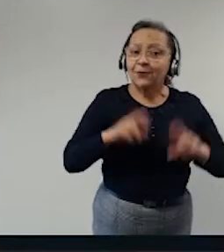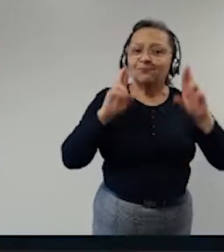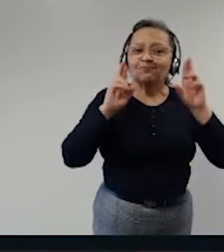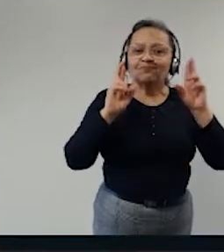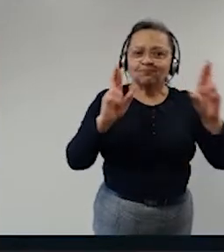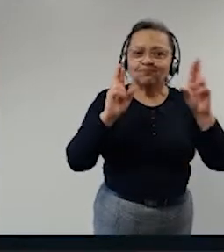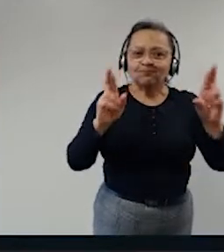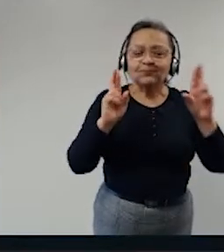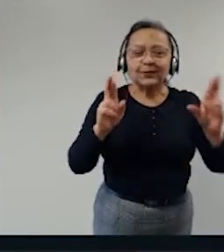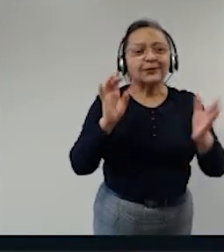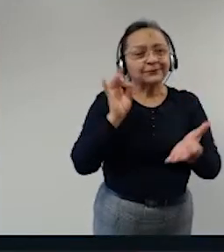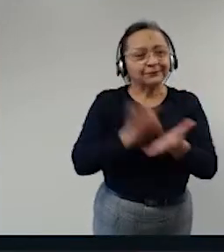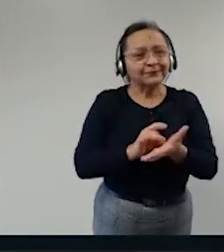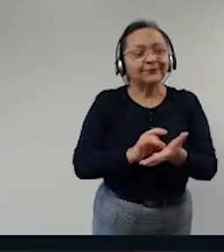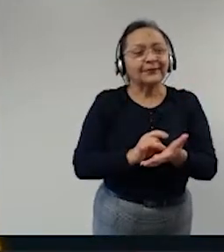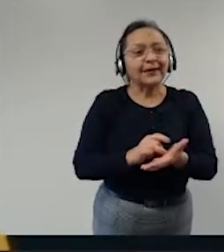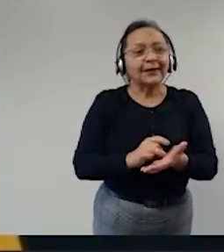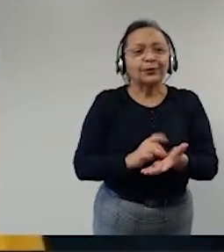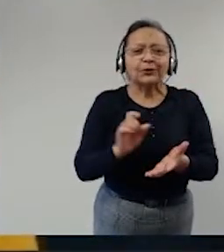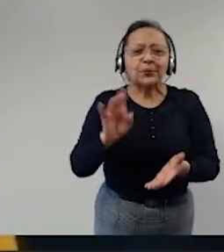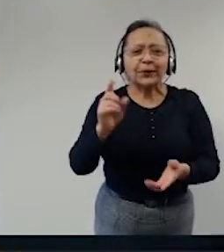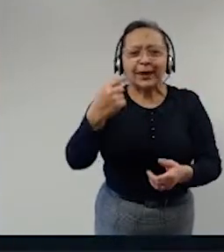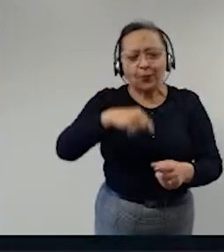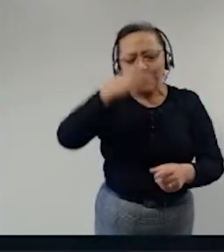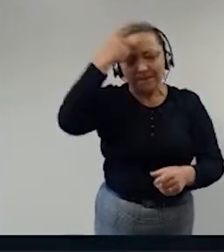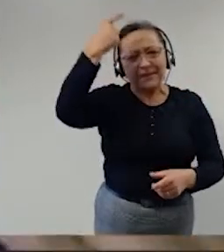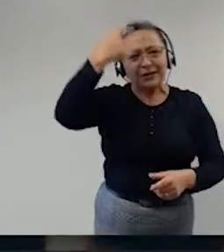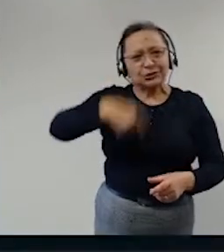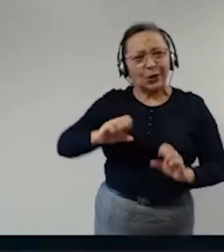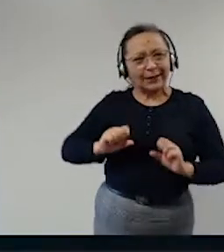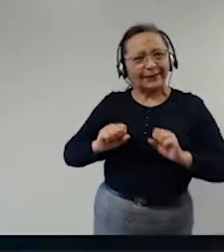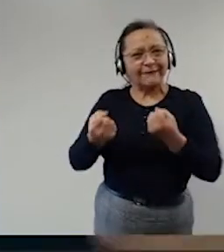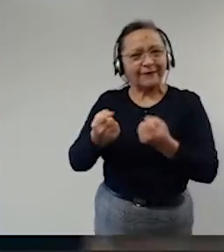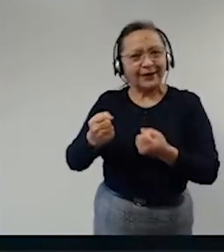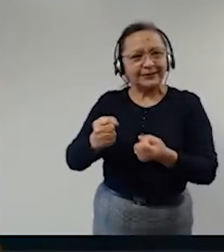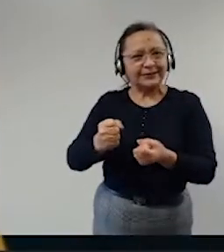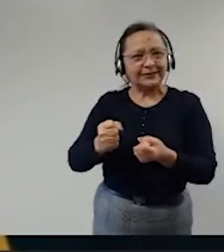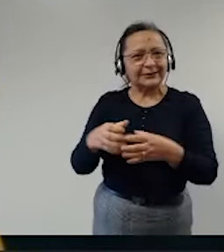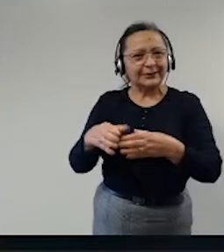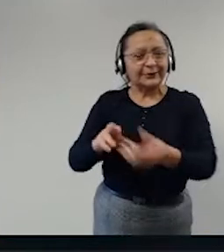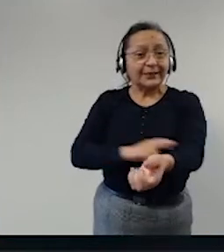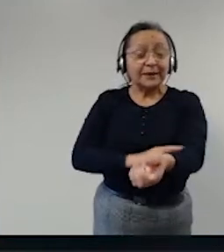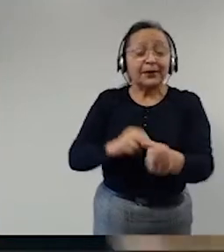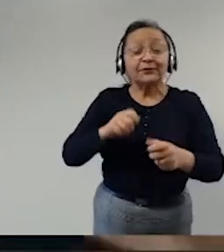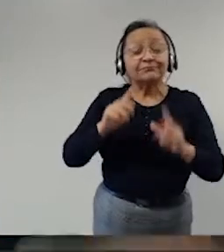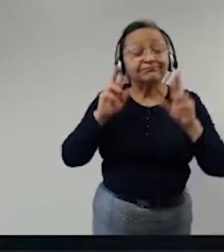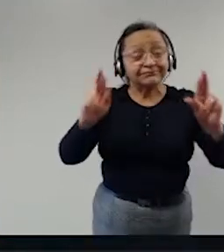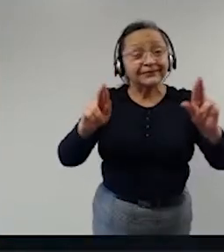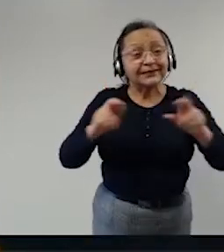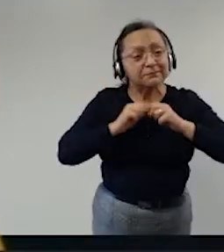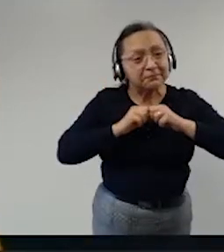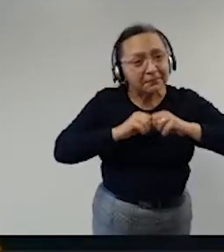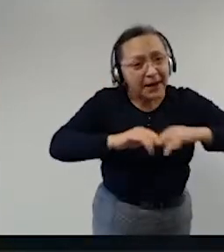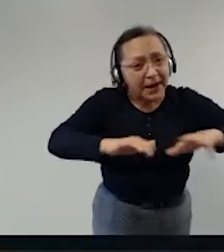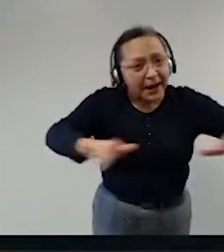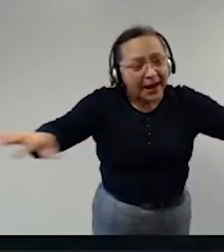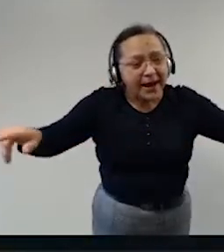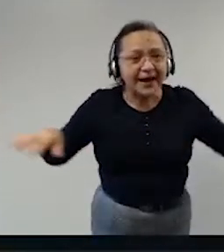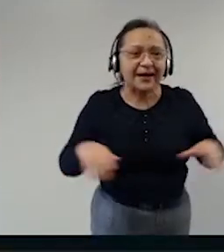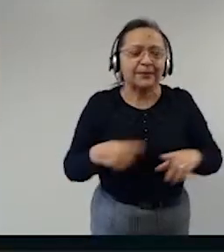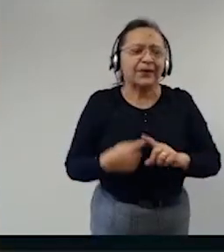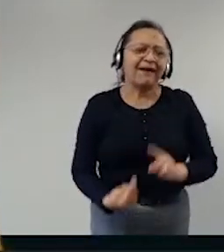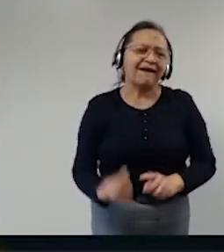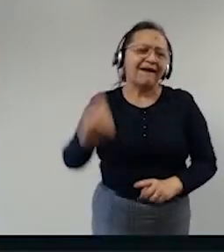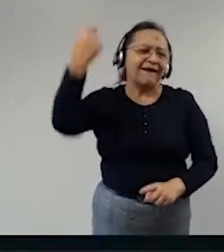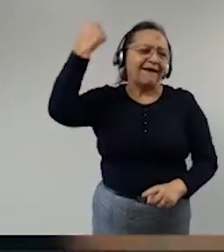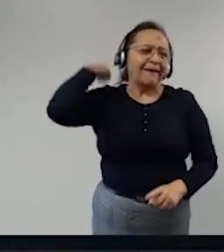espero, sinceramente, não só como uma pessoa que atua nessa área, mas de se tornar perene, né? Antigamente, o que não